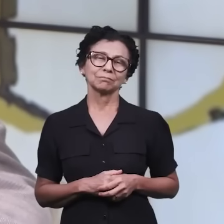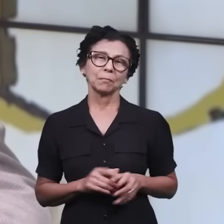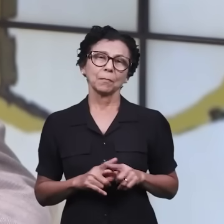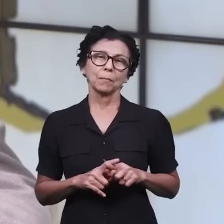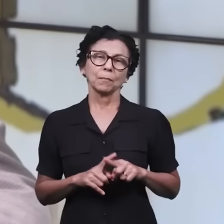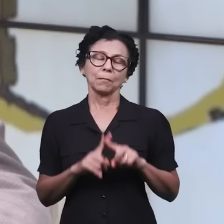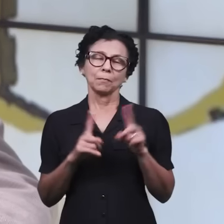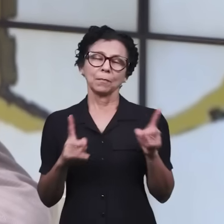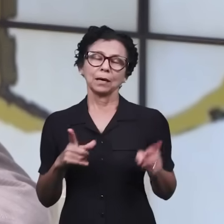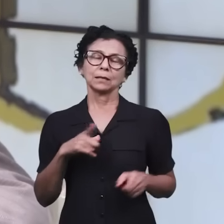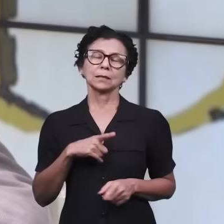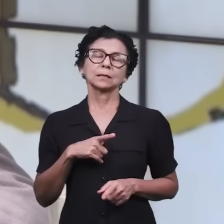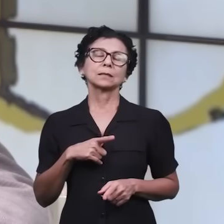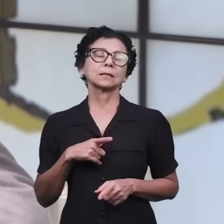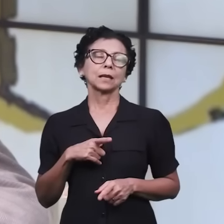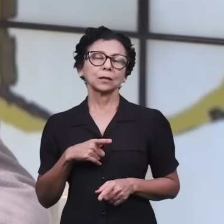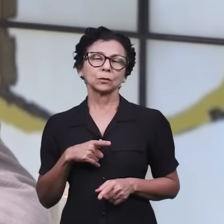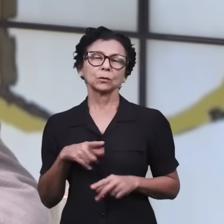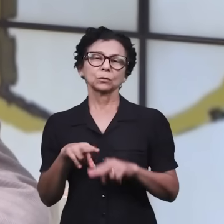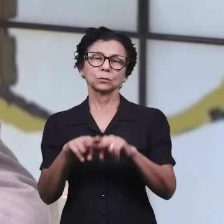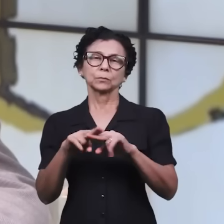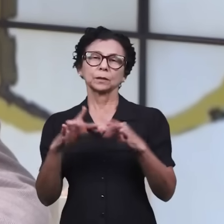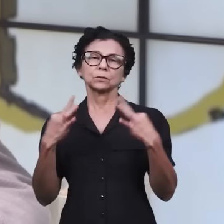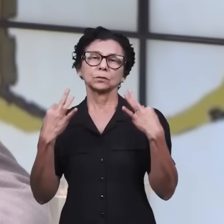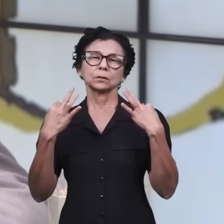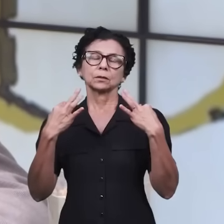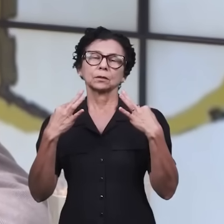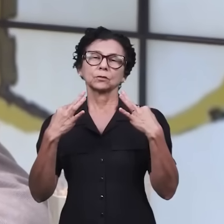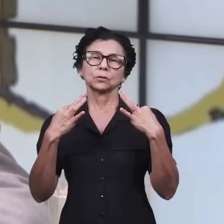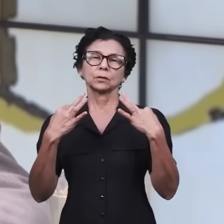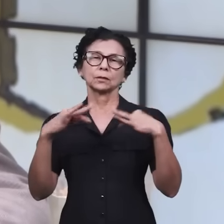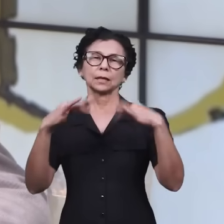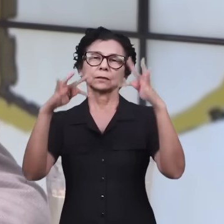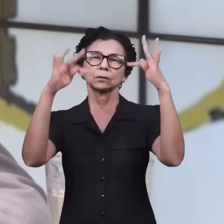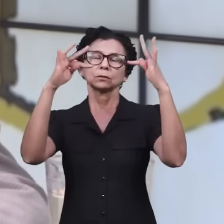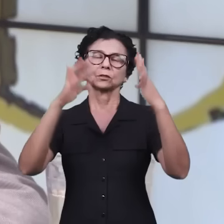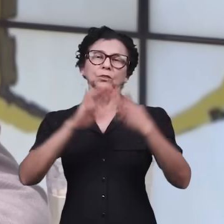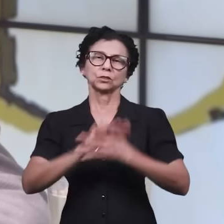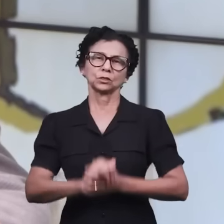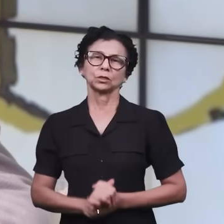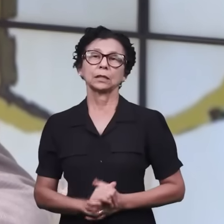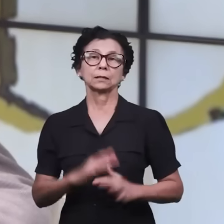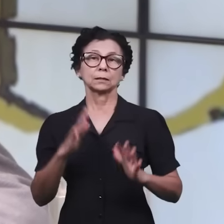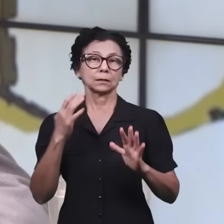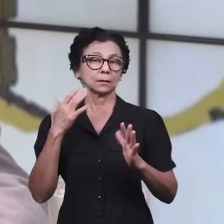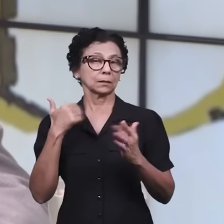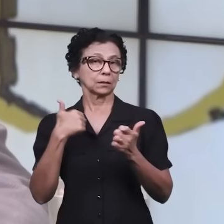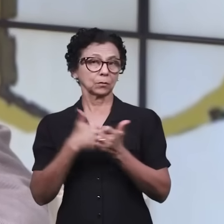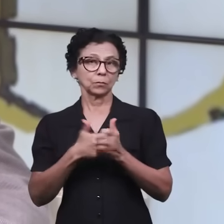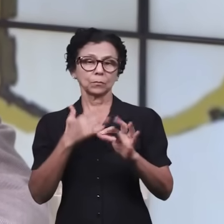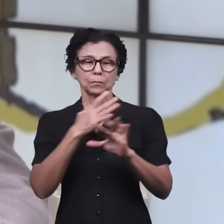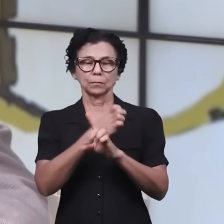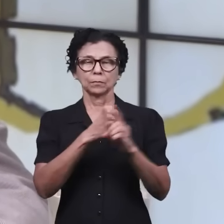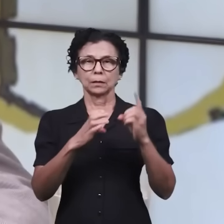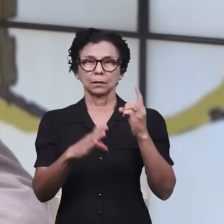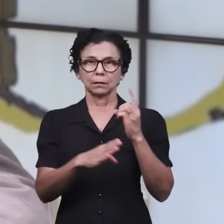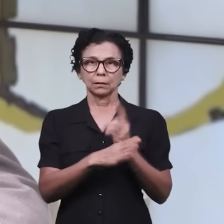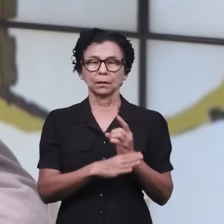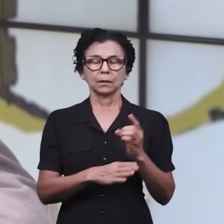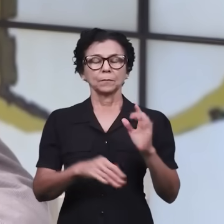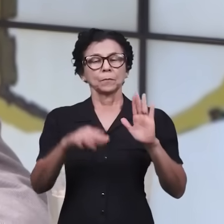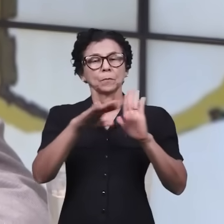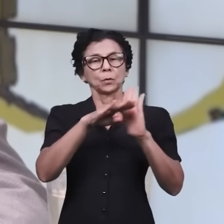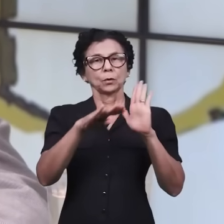que nós temos utilizado de tecnologia e eles acompanham a Escola Bíblica Dominical, as dinâmicas, essa programação